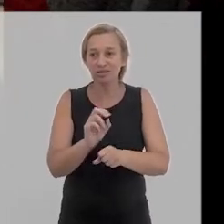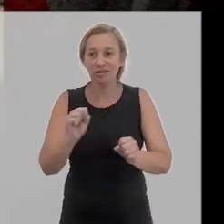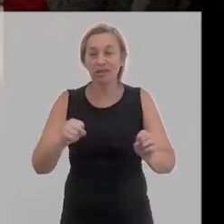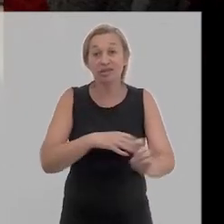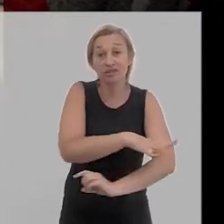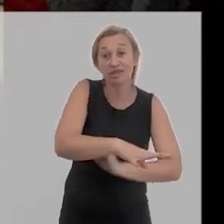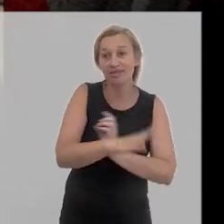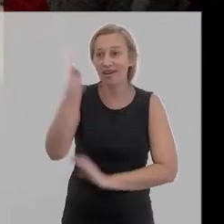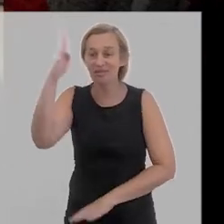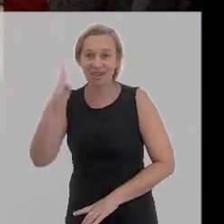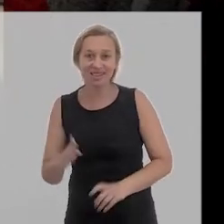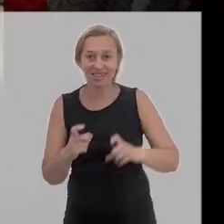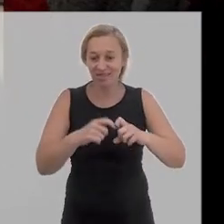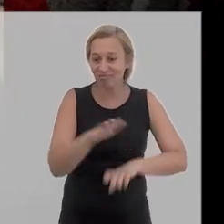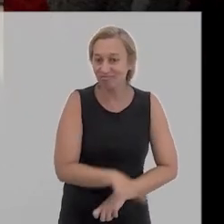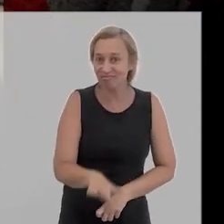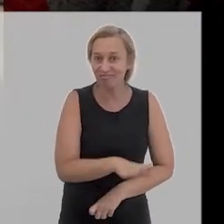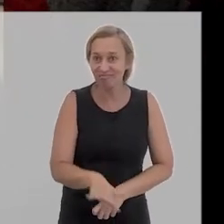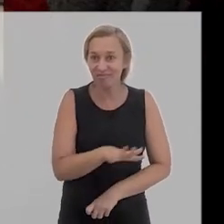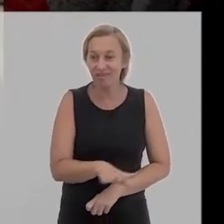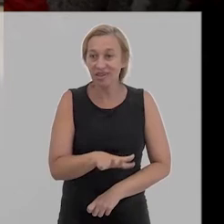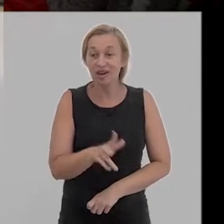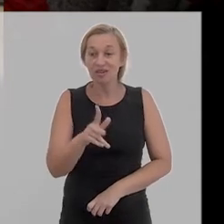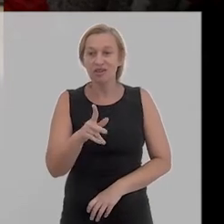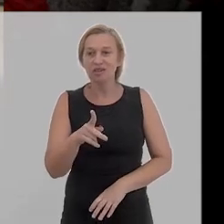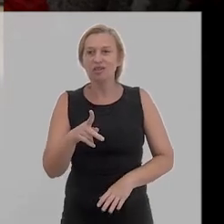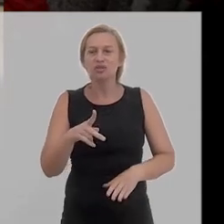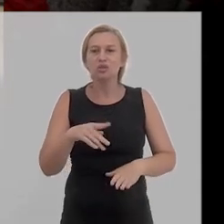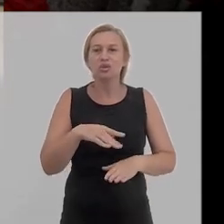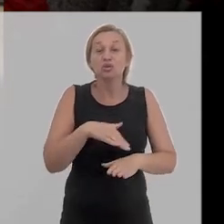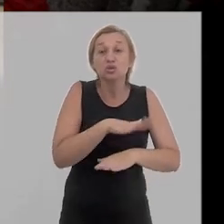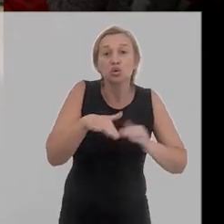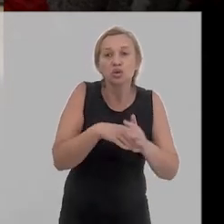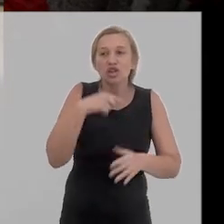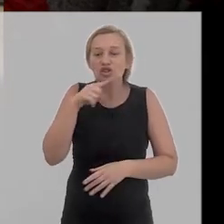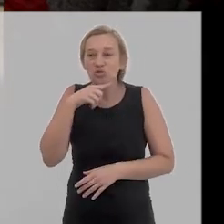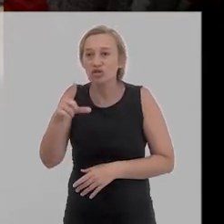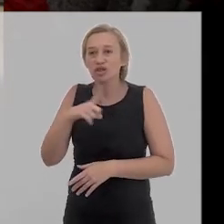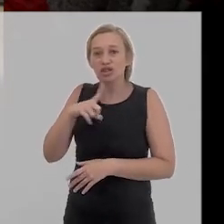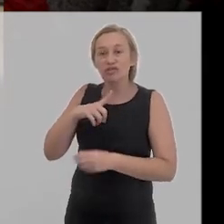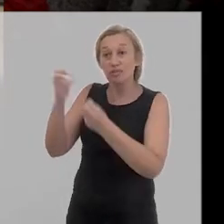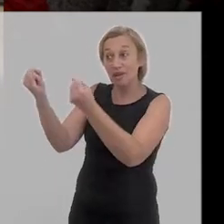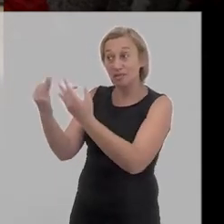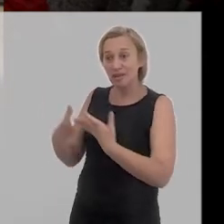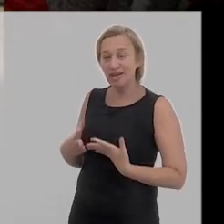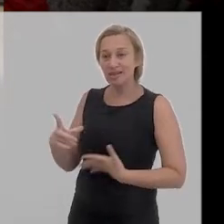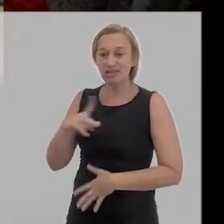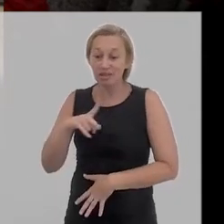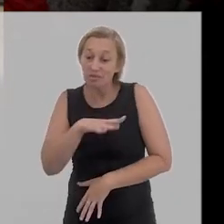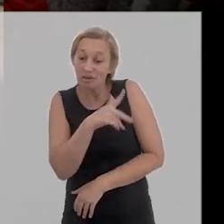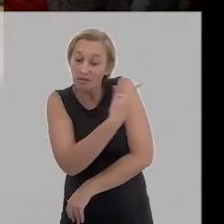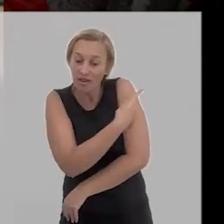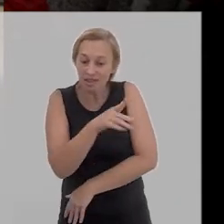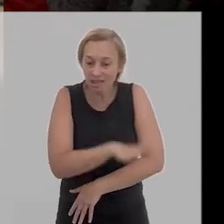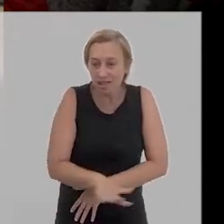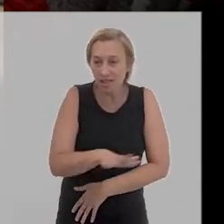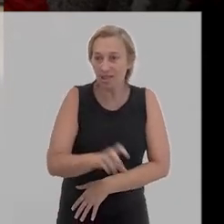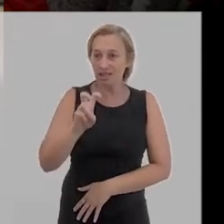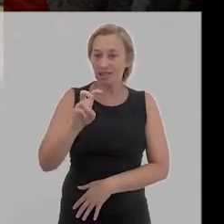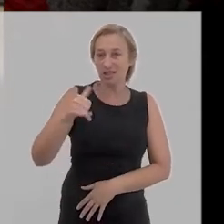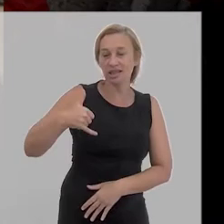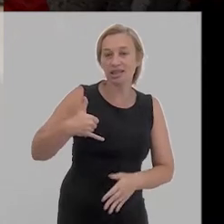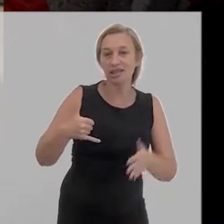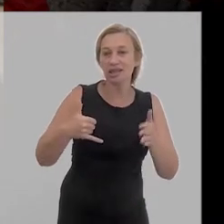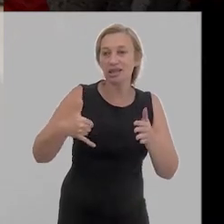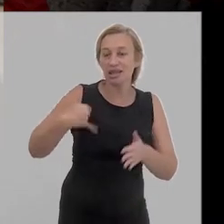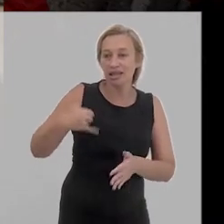da Sociedade Brasileira de Pediatria. Estamos sanando aqui todas as dúvidas, né, da vacinação para crianças de